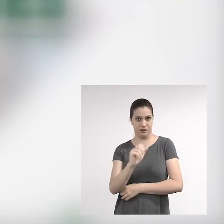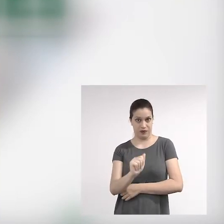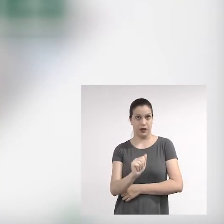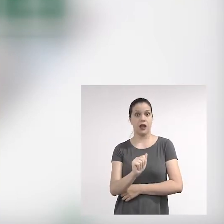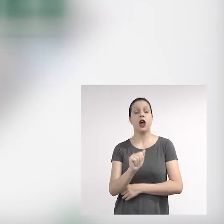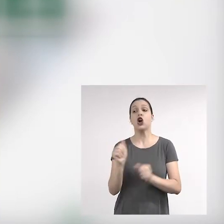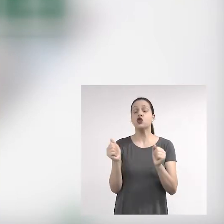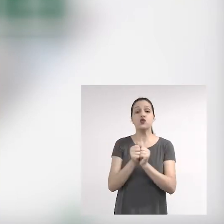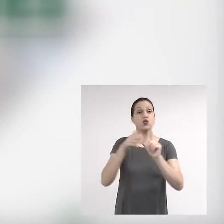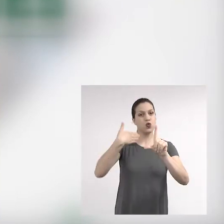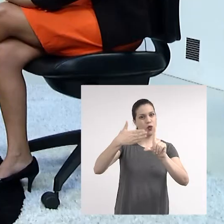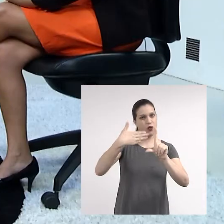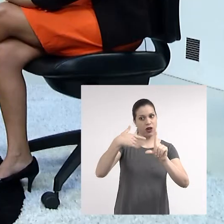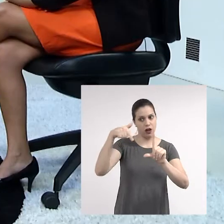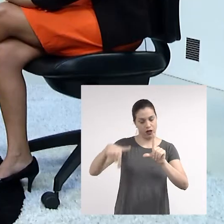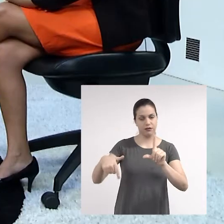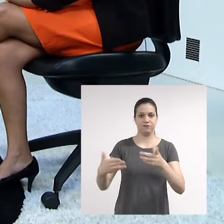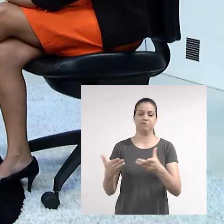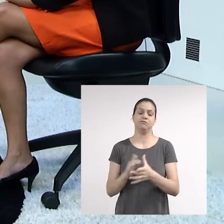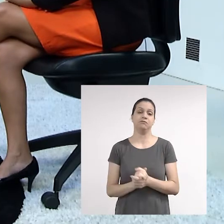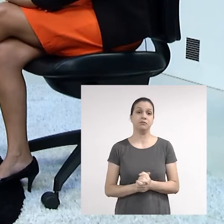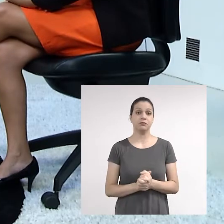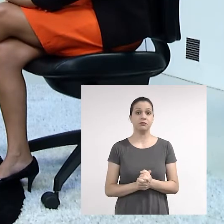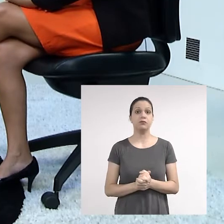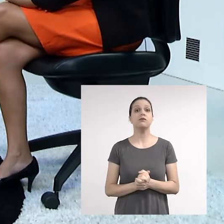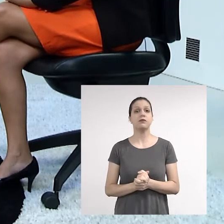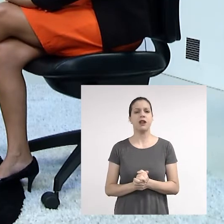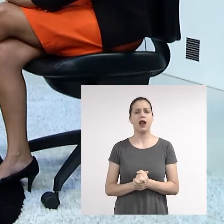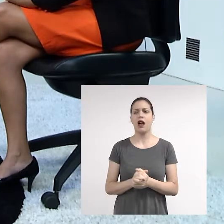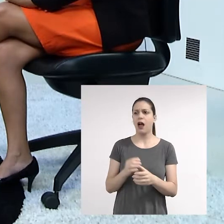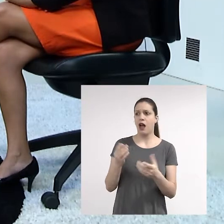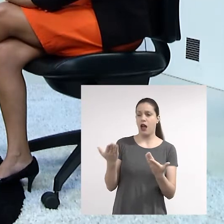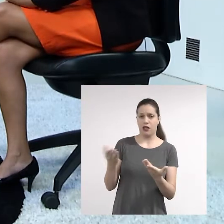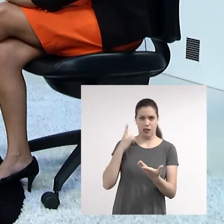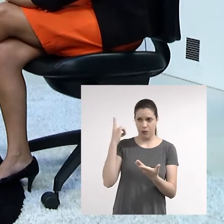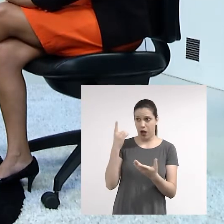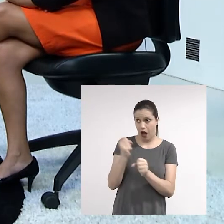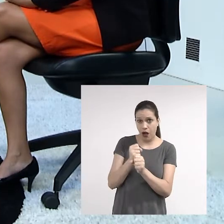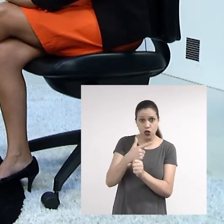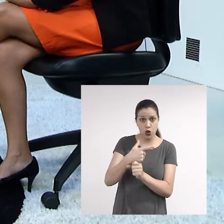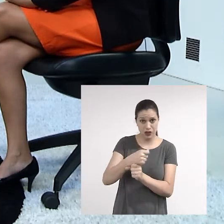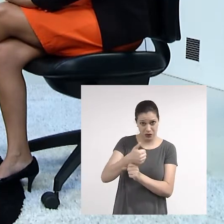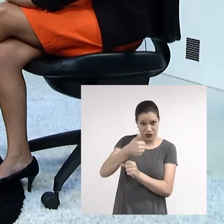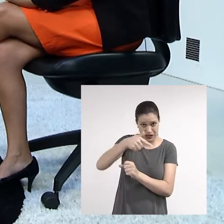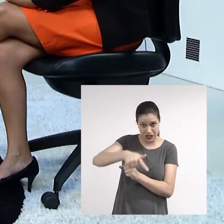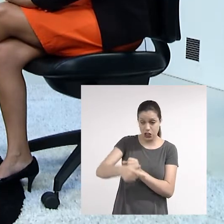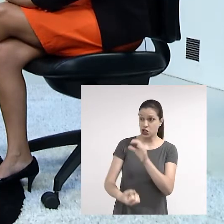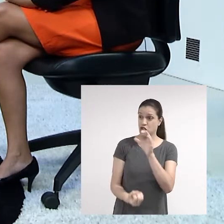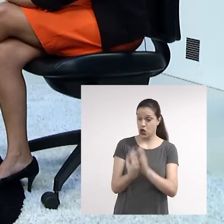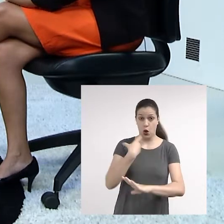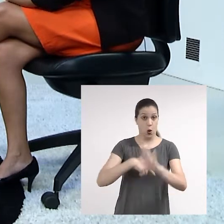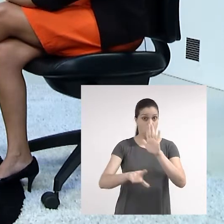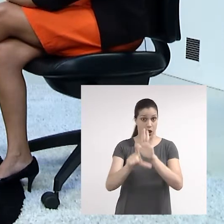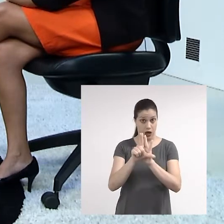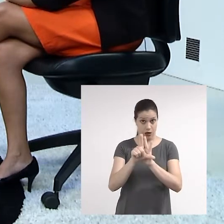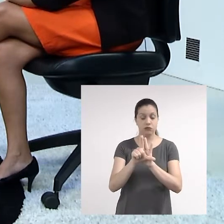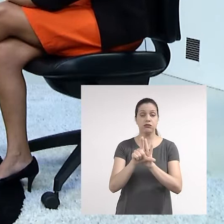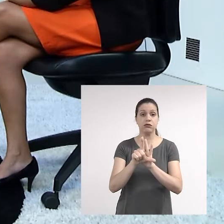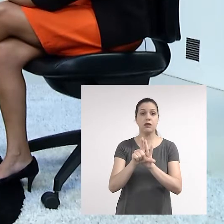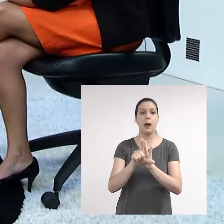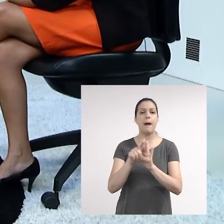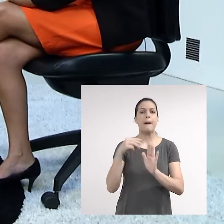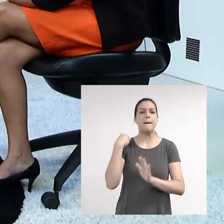hoje, que vai participar do nosso programa. O senhor, em 2017, fez uma lei instituindo o Maio